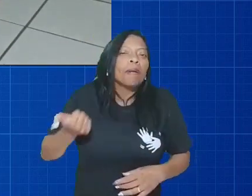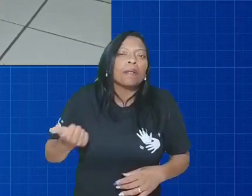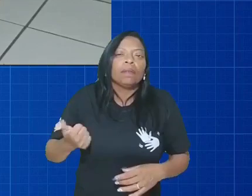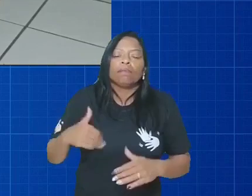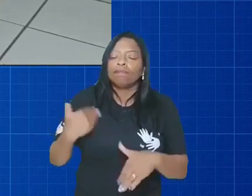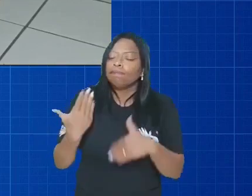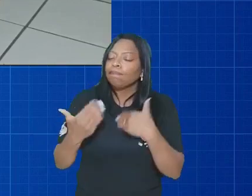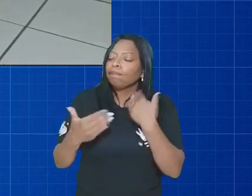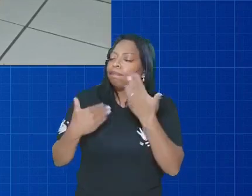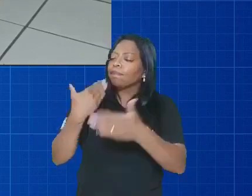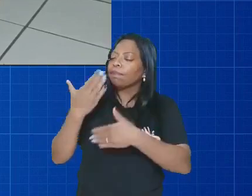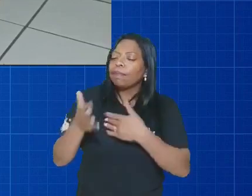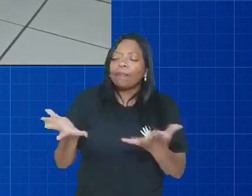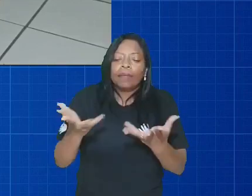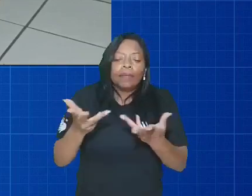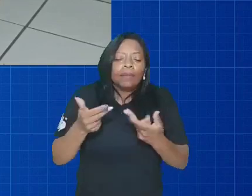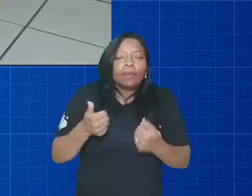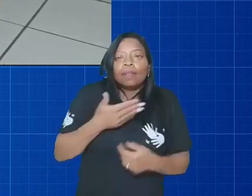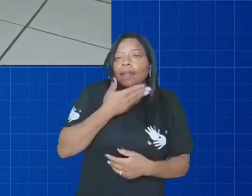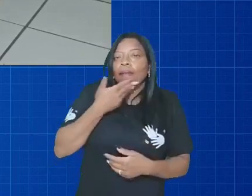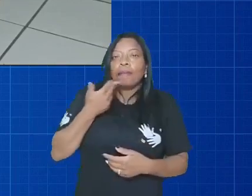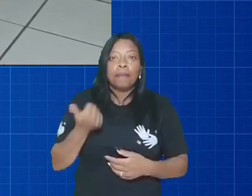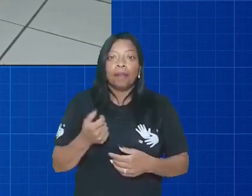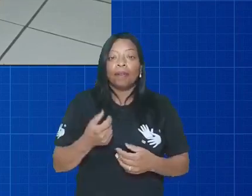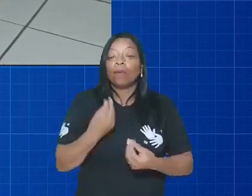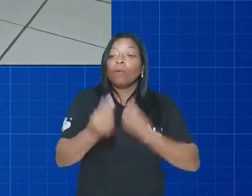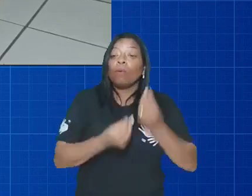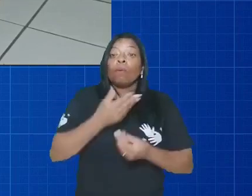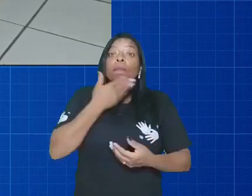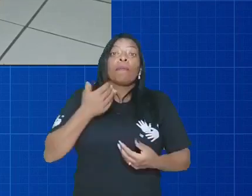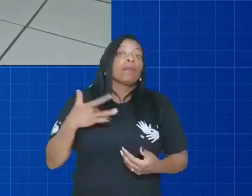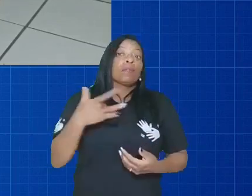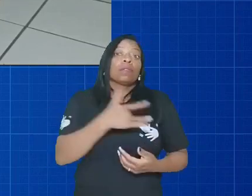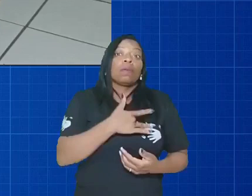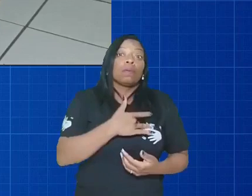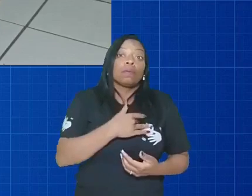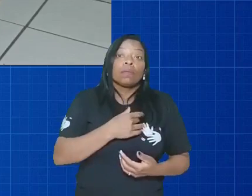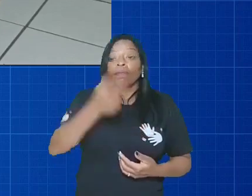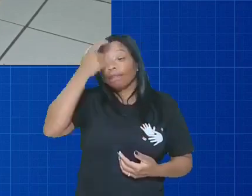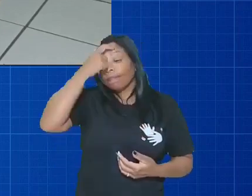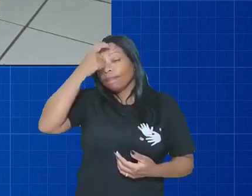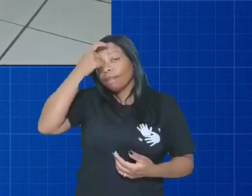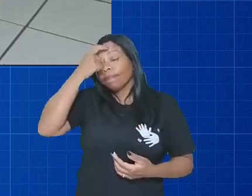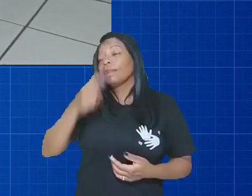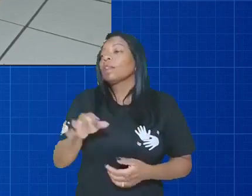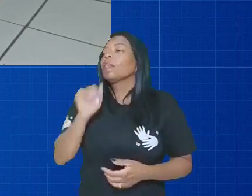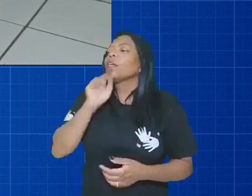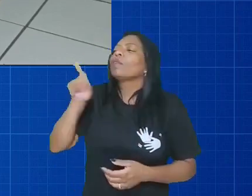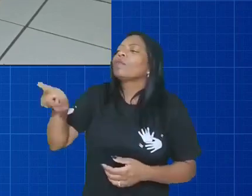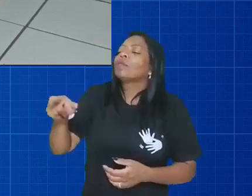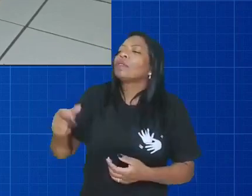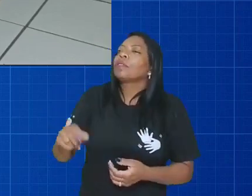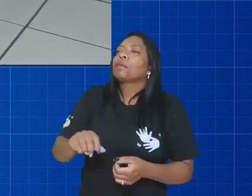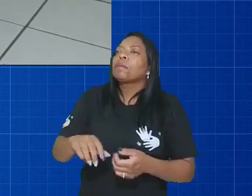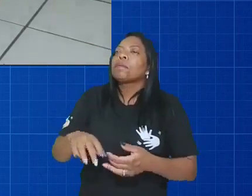gente possa ter, então, uma boa saúde mental. Quais são as outras, assim, se fosse para dar dicas de saúde mental, né, de